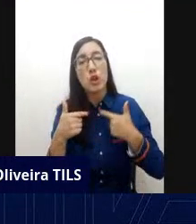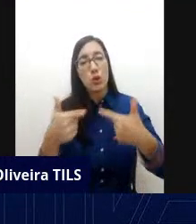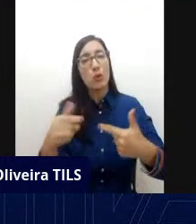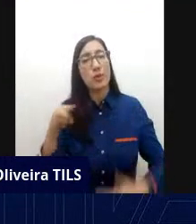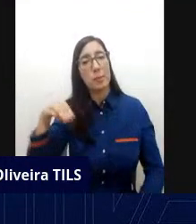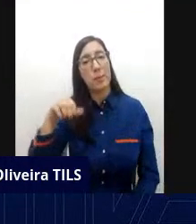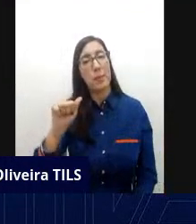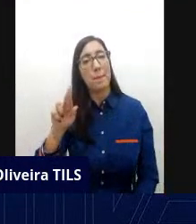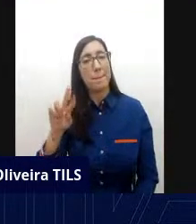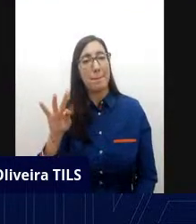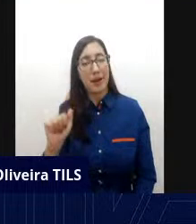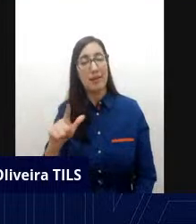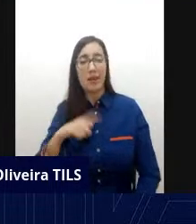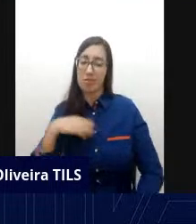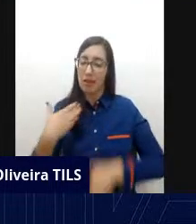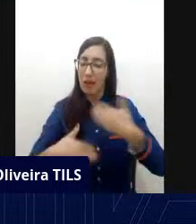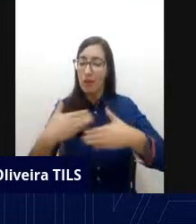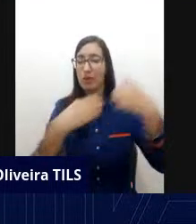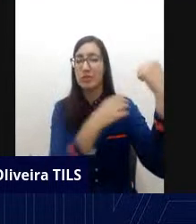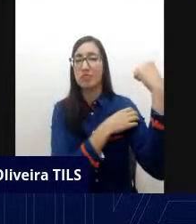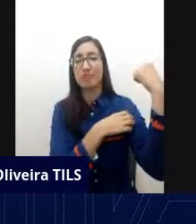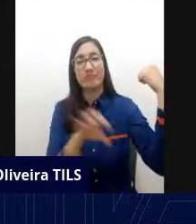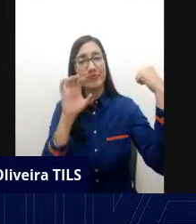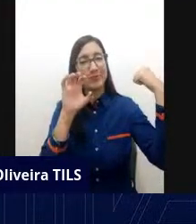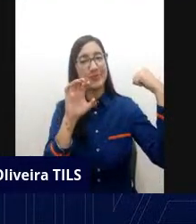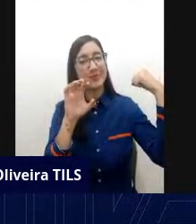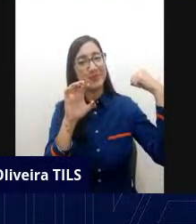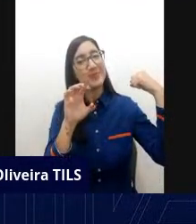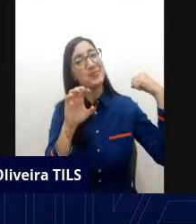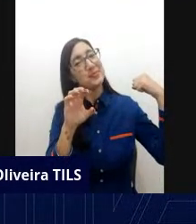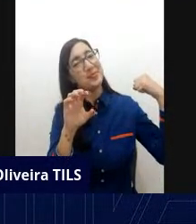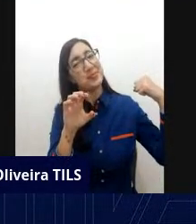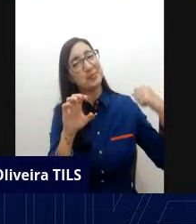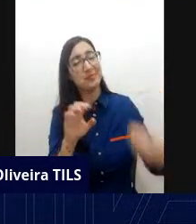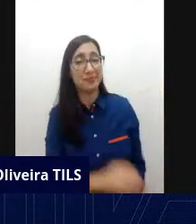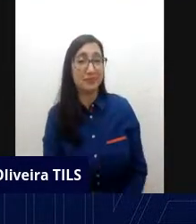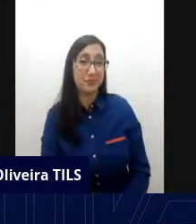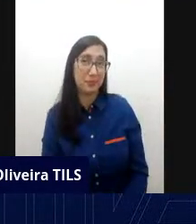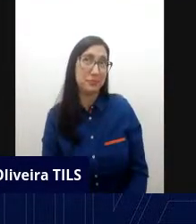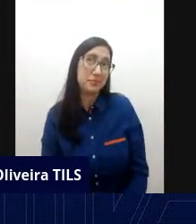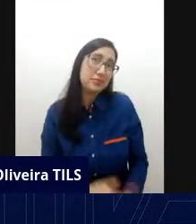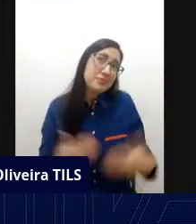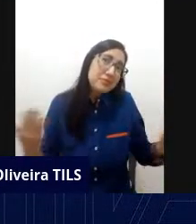feminista, né? Ou não será, né? Ou não será. Luísa?